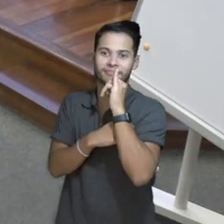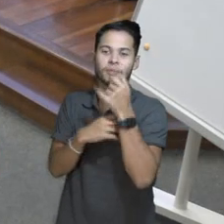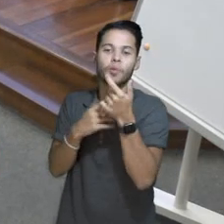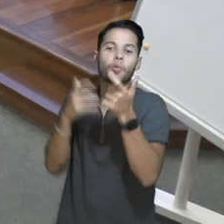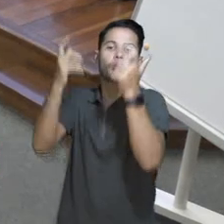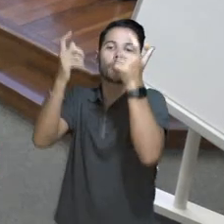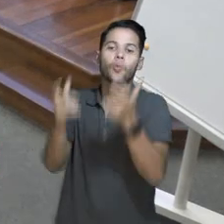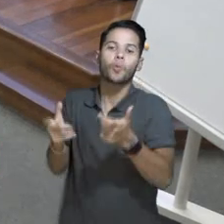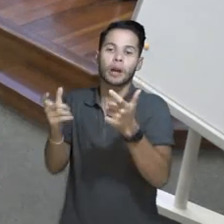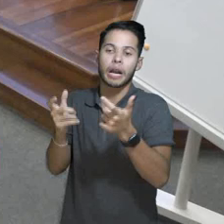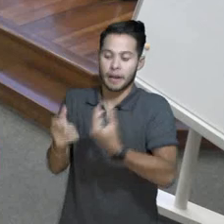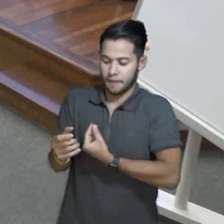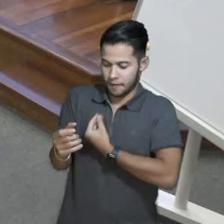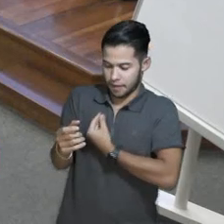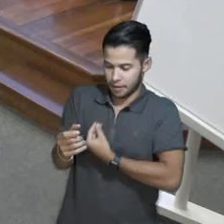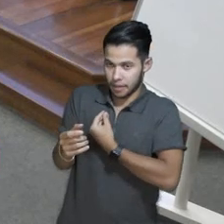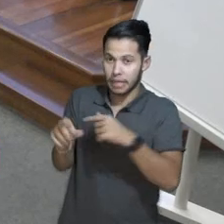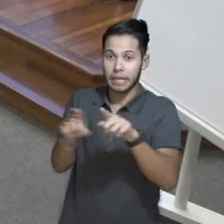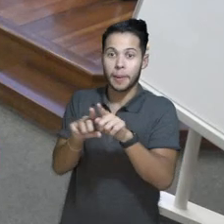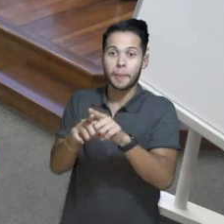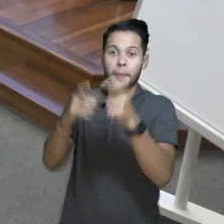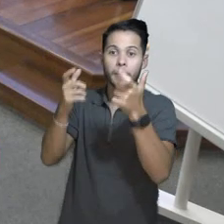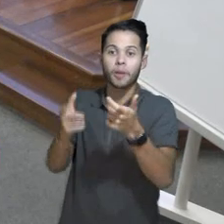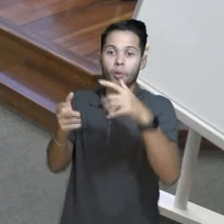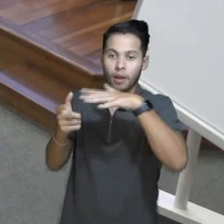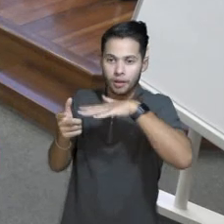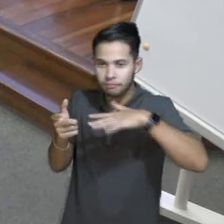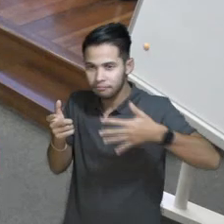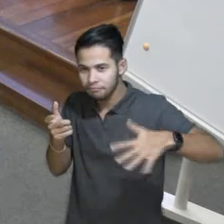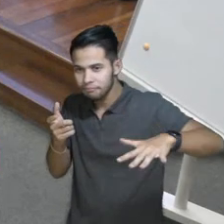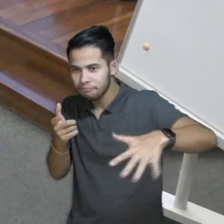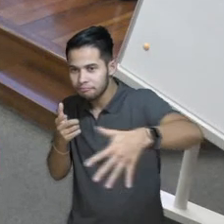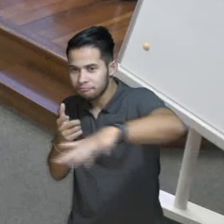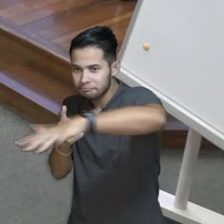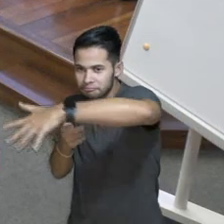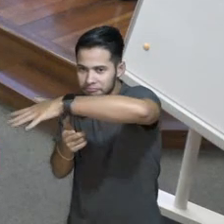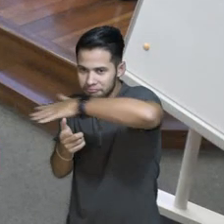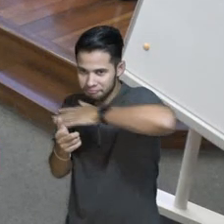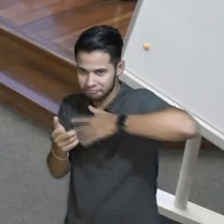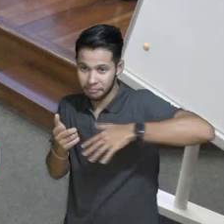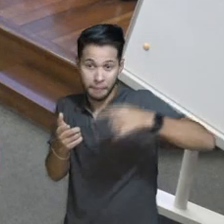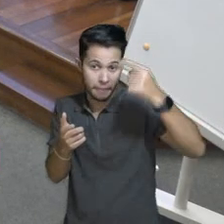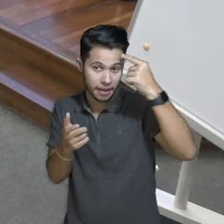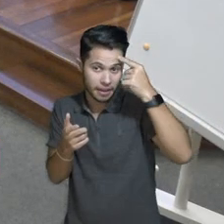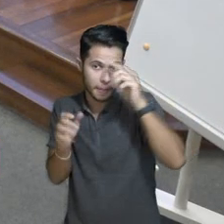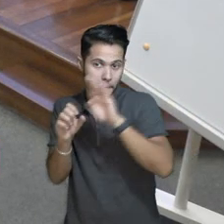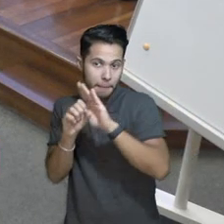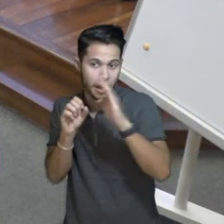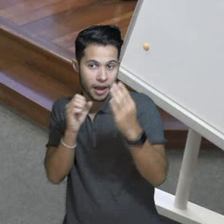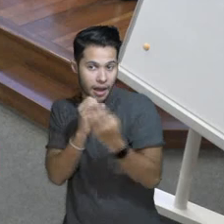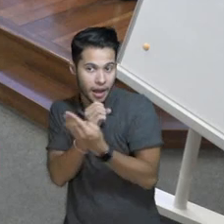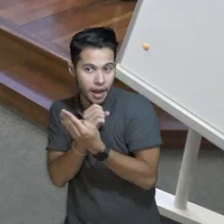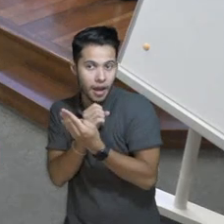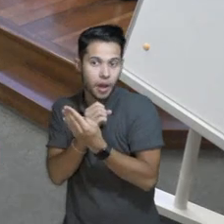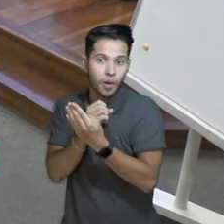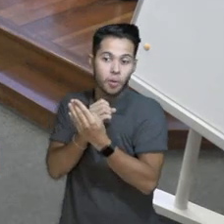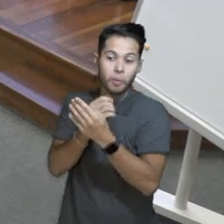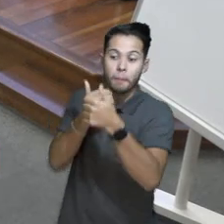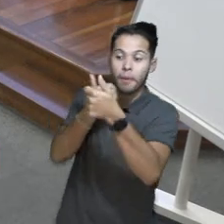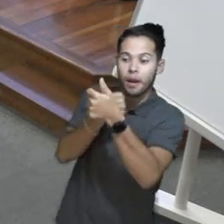seu entorno pensando Então os bairros pensando então aonde é que eu estou